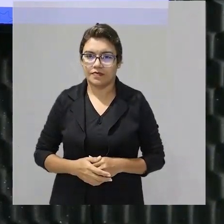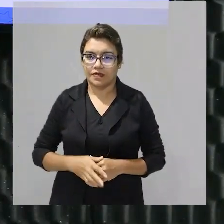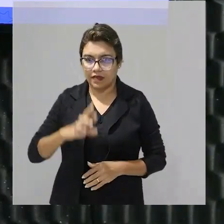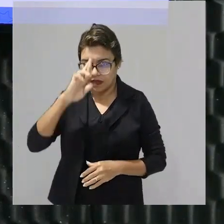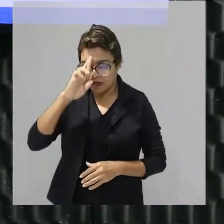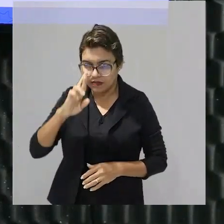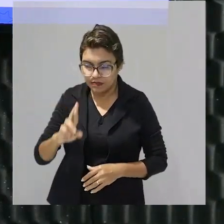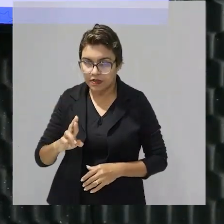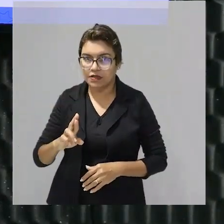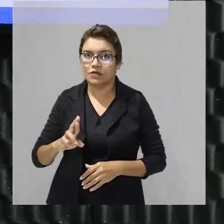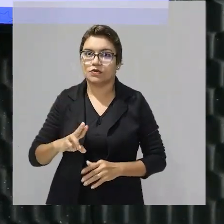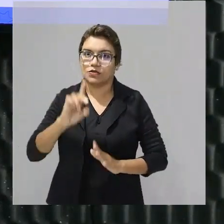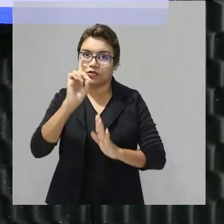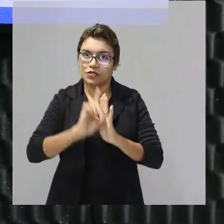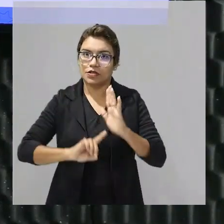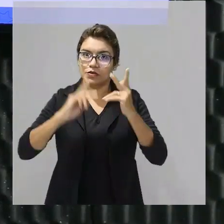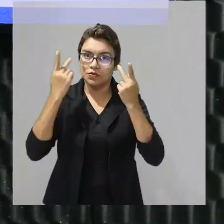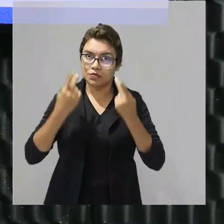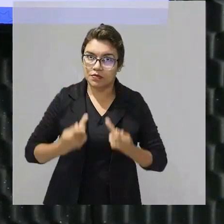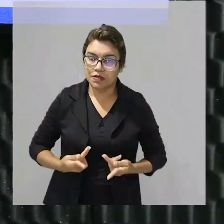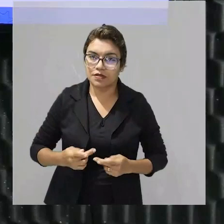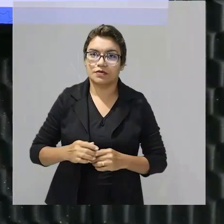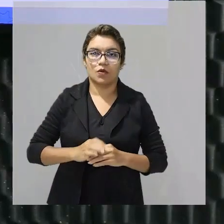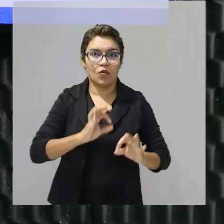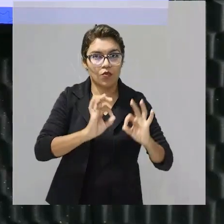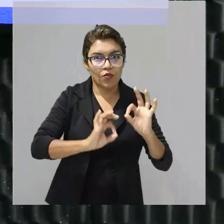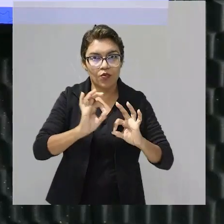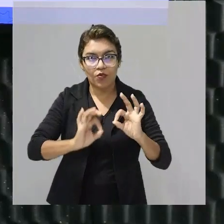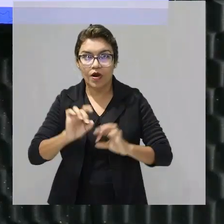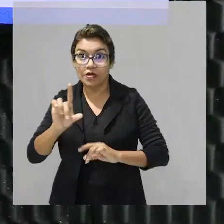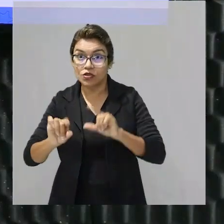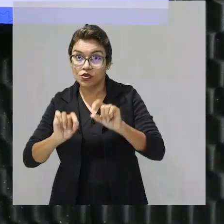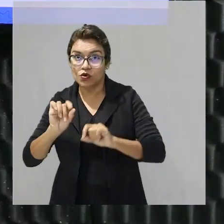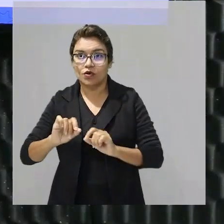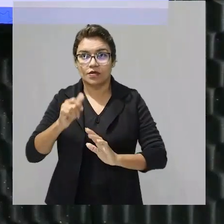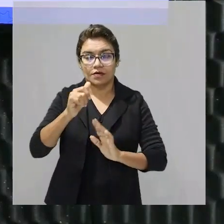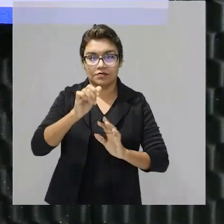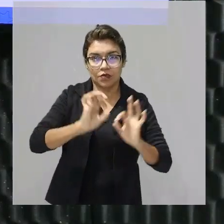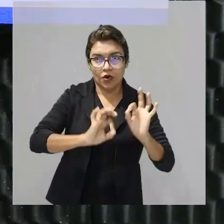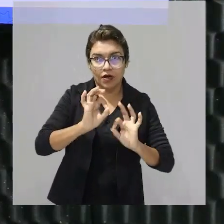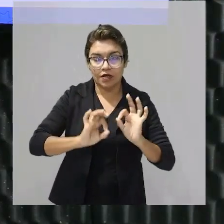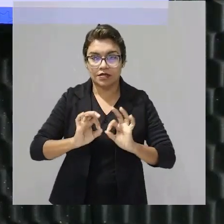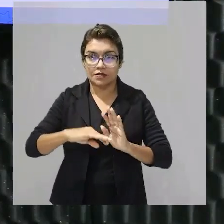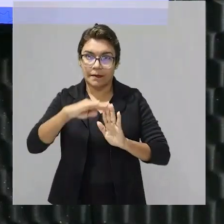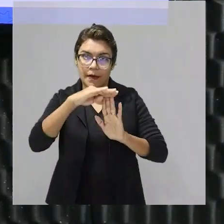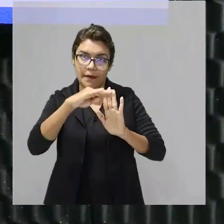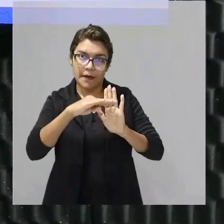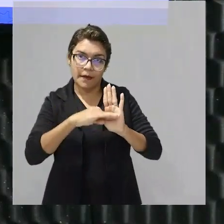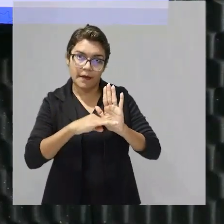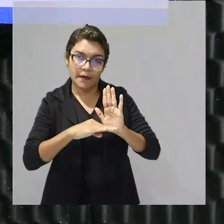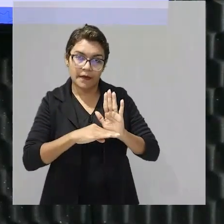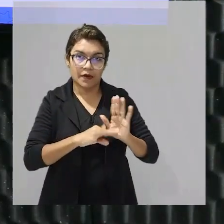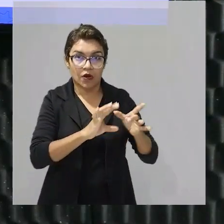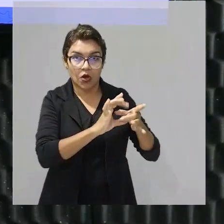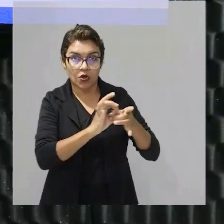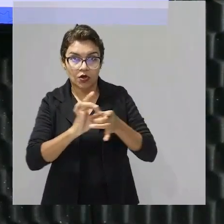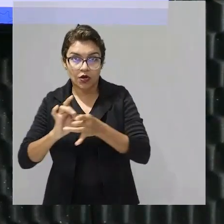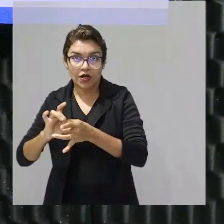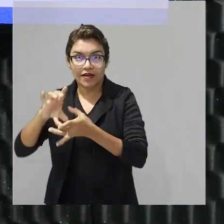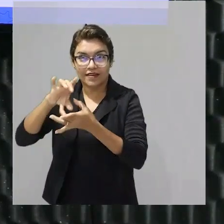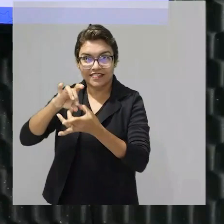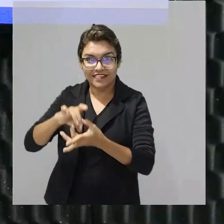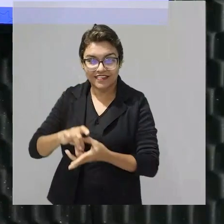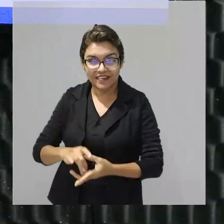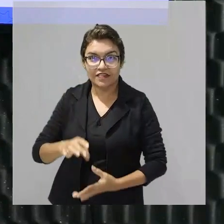formação, redija texto dissertativo argumentativo na modalidade escrita